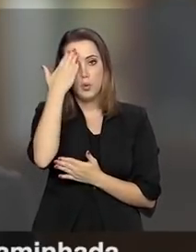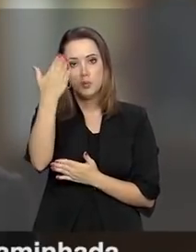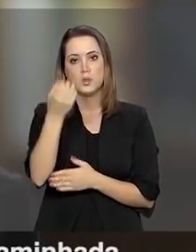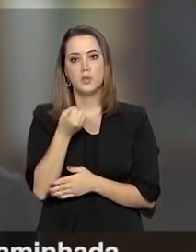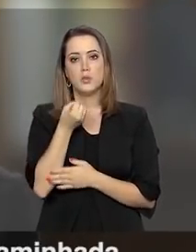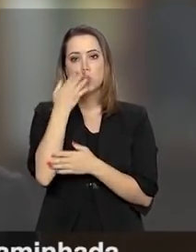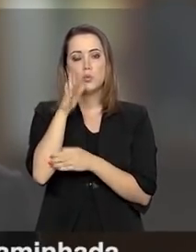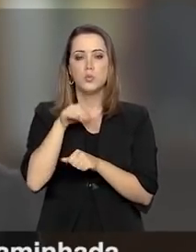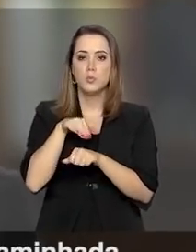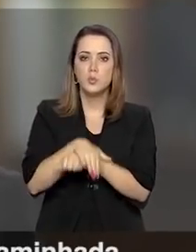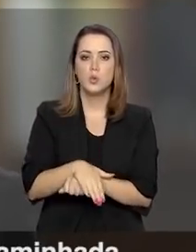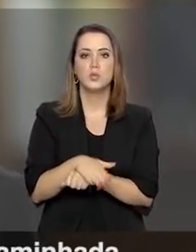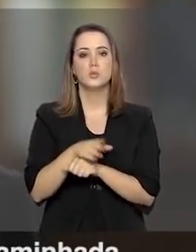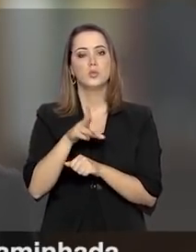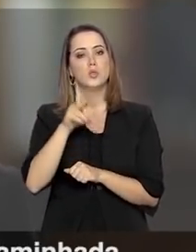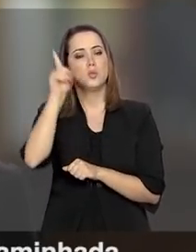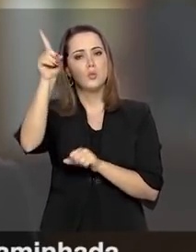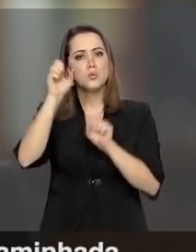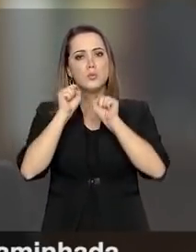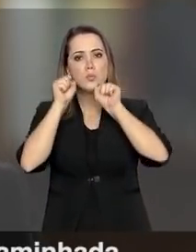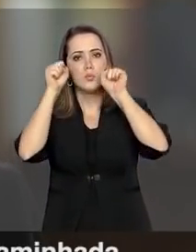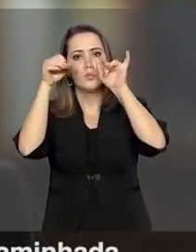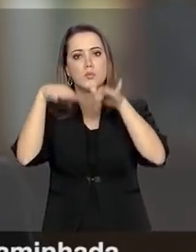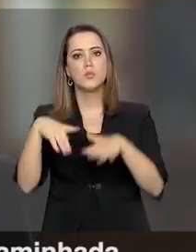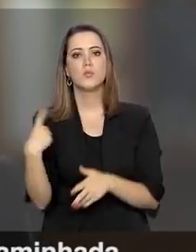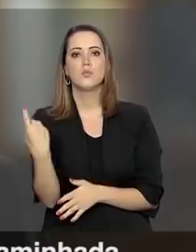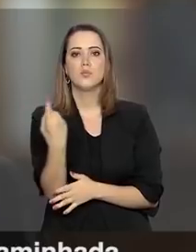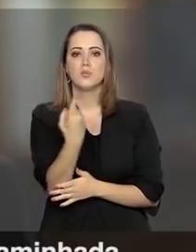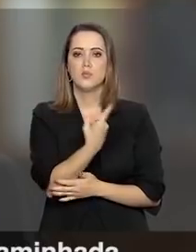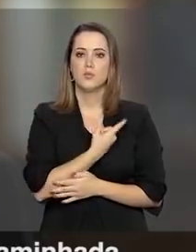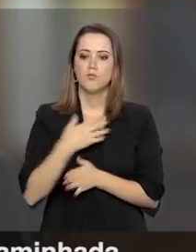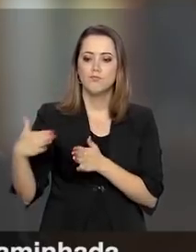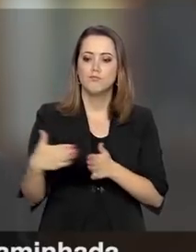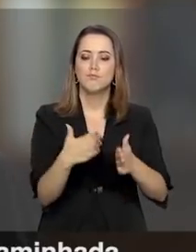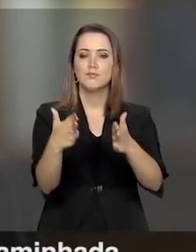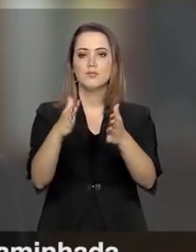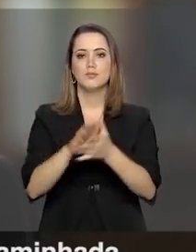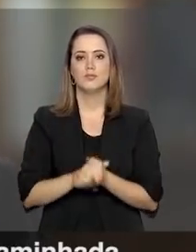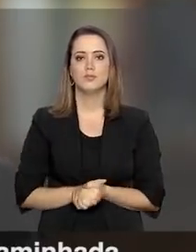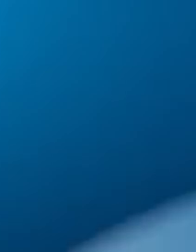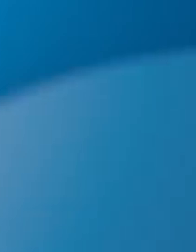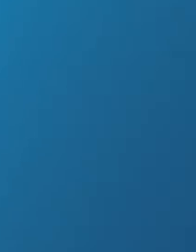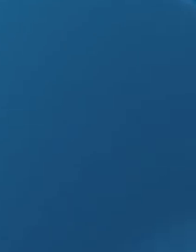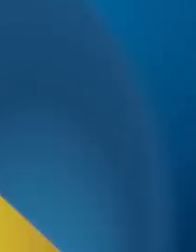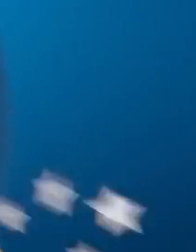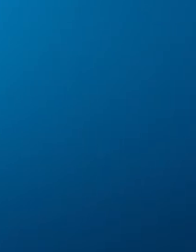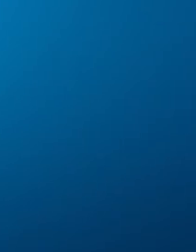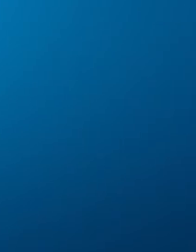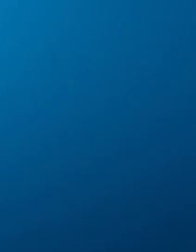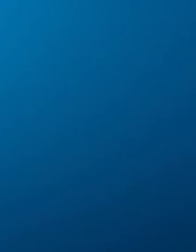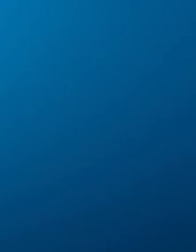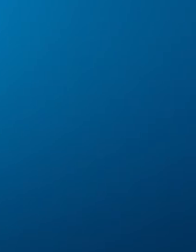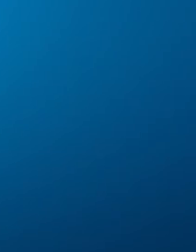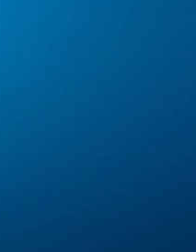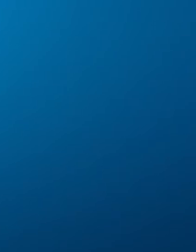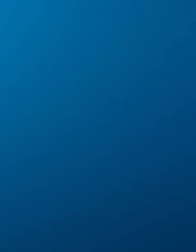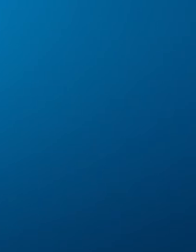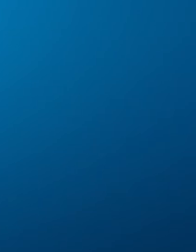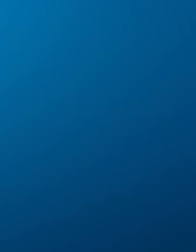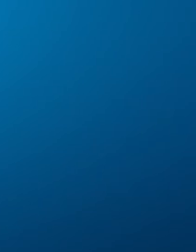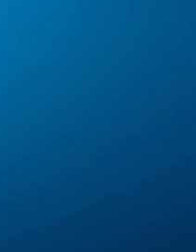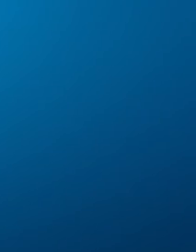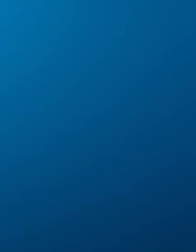obrigado boa noite a todos e que deus nos abençoe nessa nossa caminhada governo federal